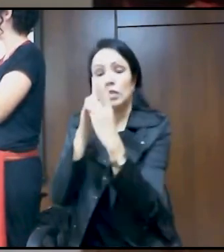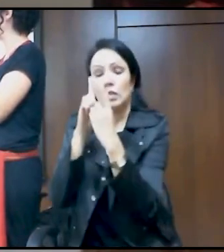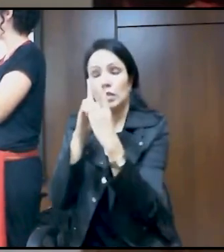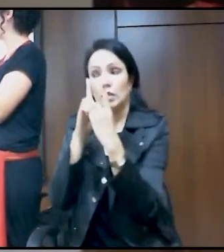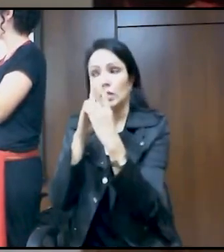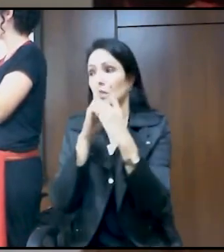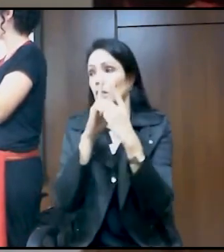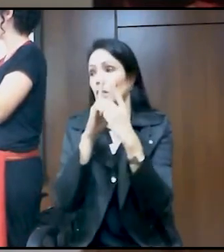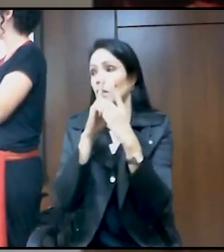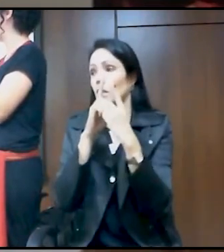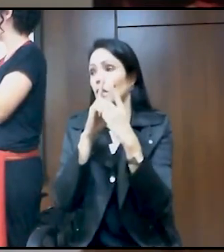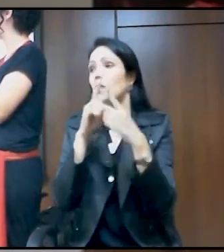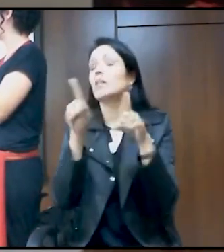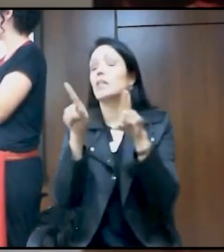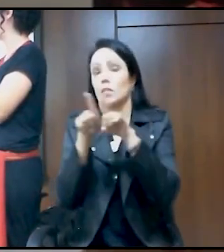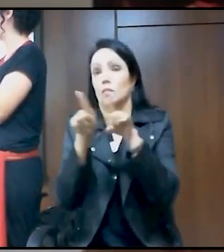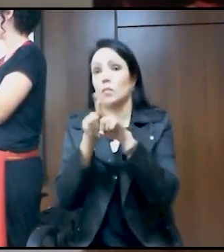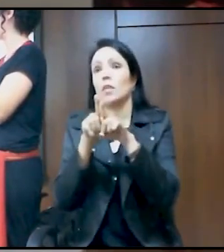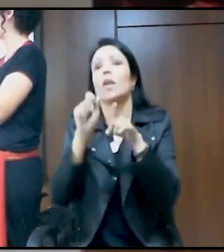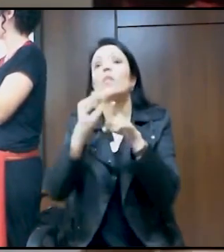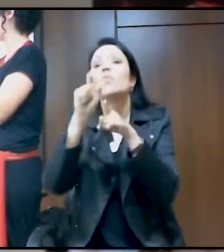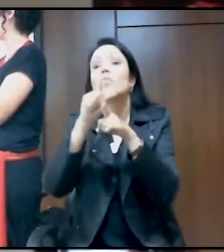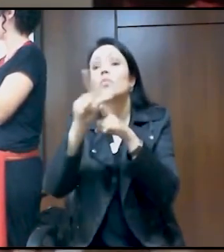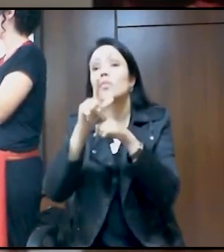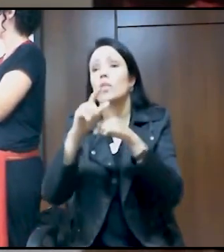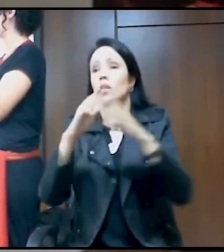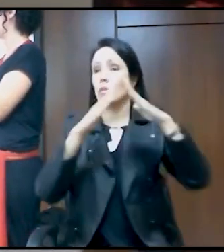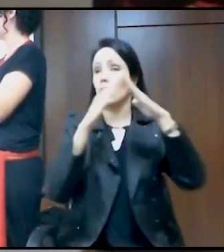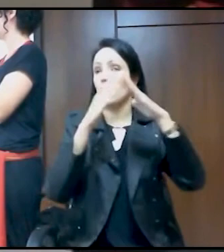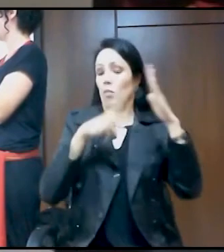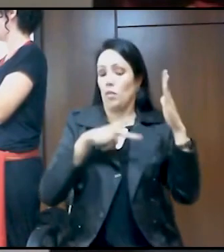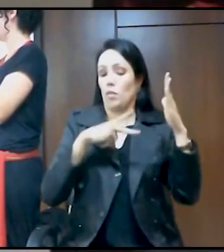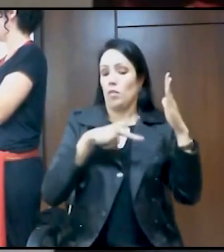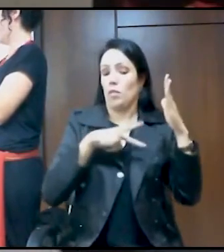Segundo, aluguel de imóveis privados para abrigamento transitório,